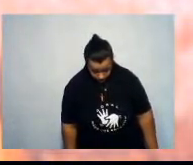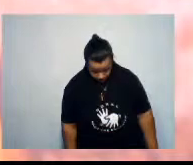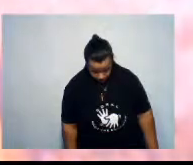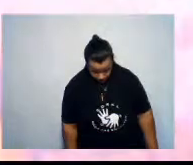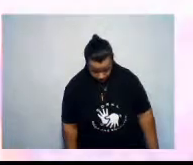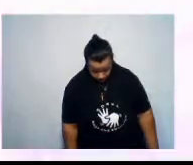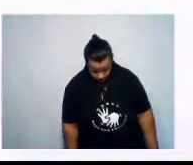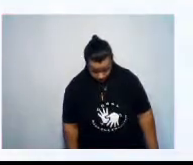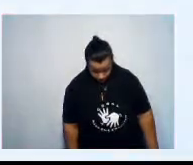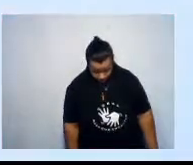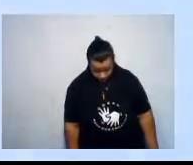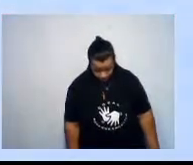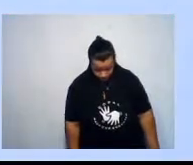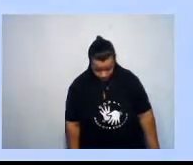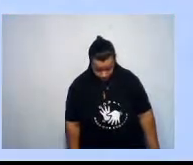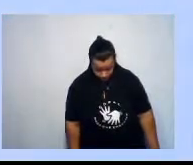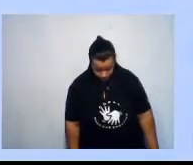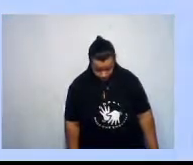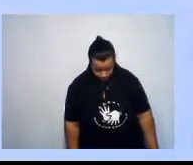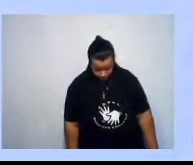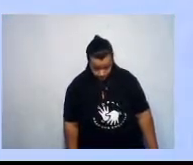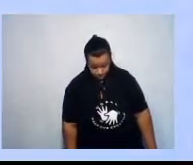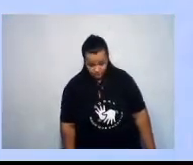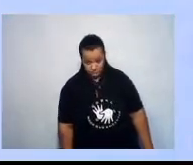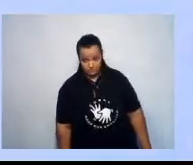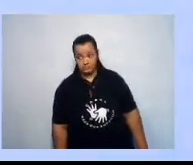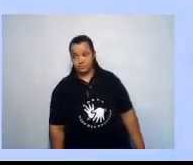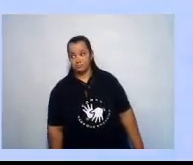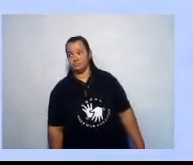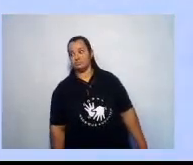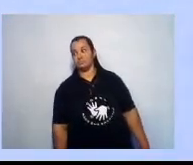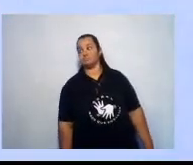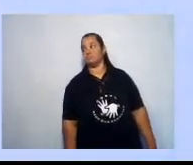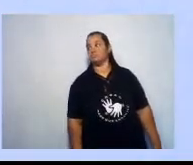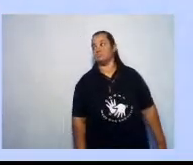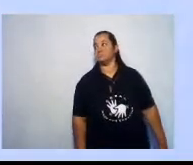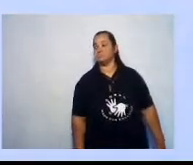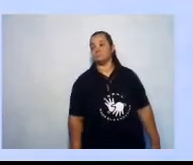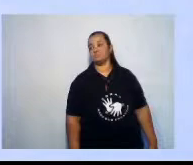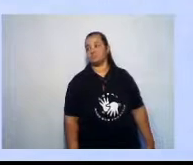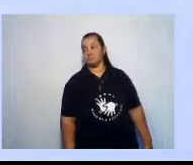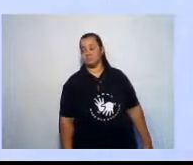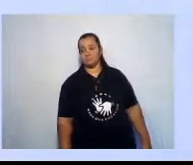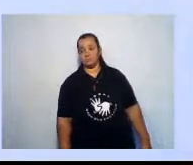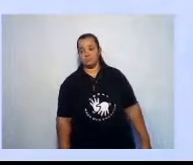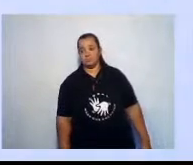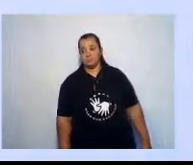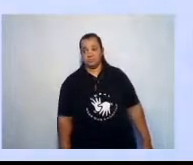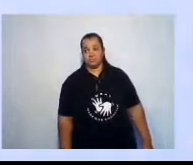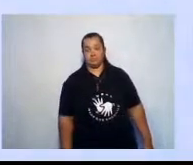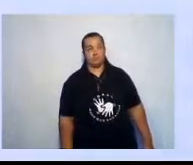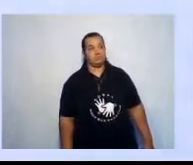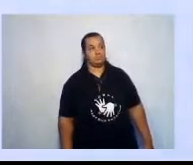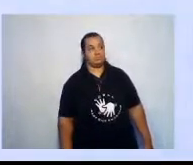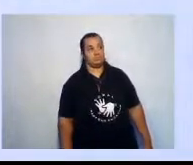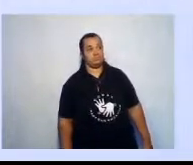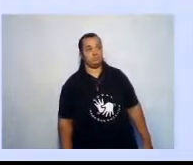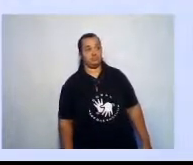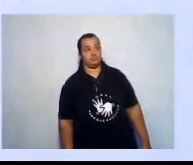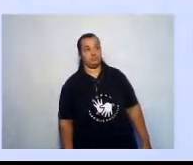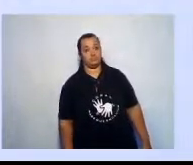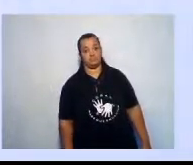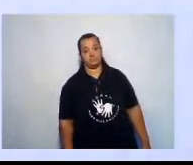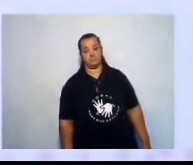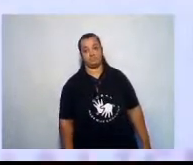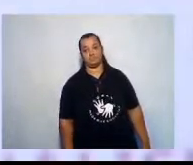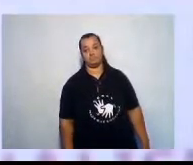também. A gente está mandando beijo, está mandando alô para todos os nossos amigos. Então, esse próximo bloco que está chegando aqui, quentinho. Ah, tá. Antes